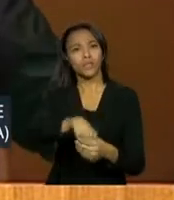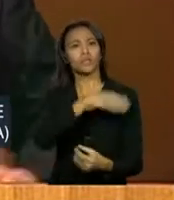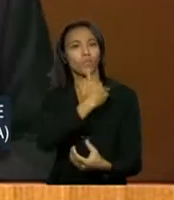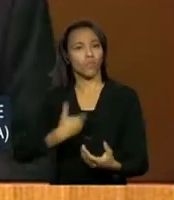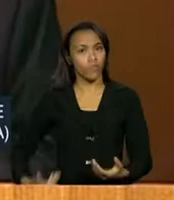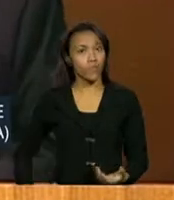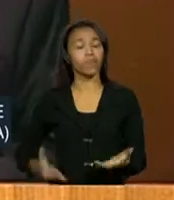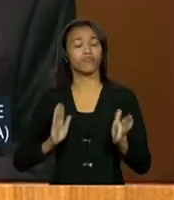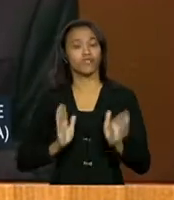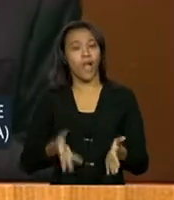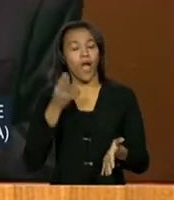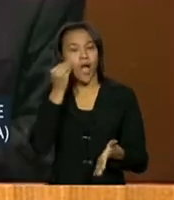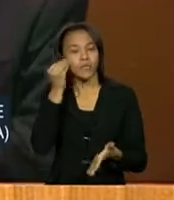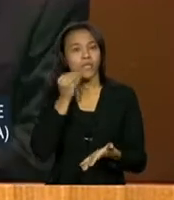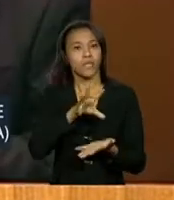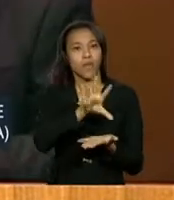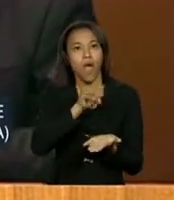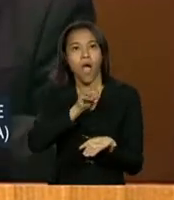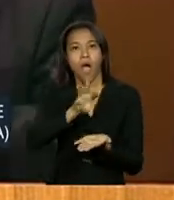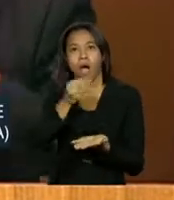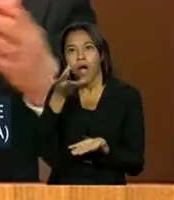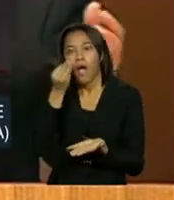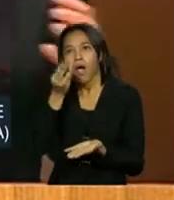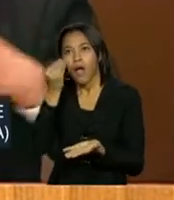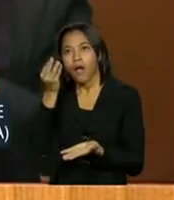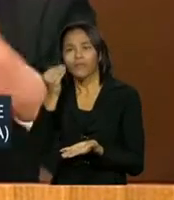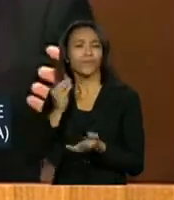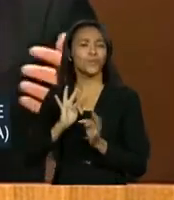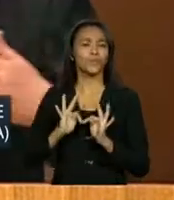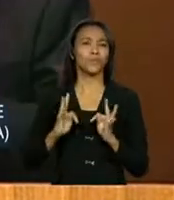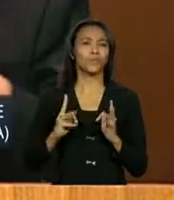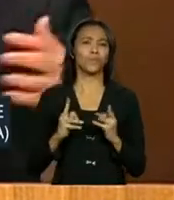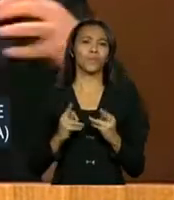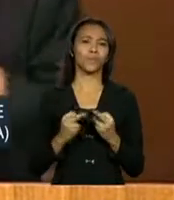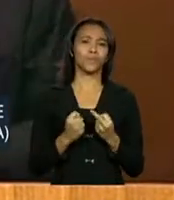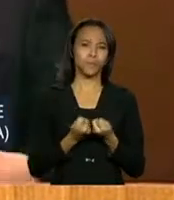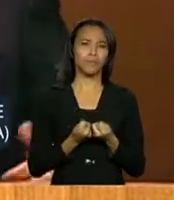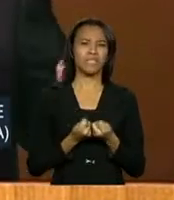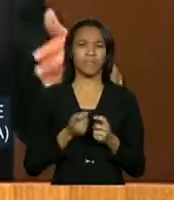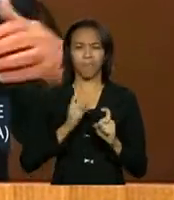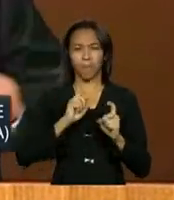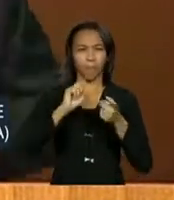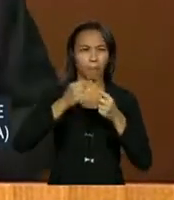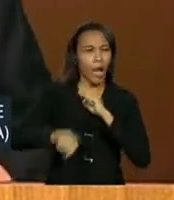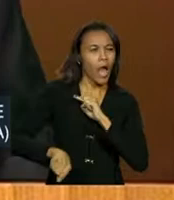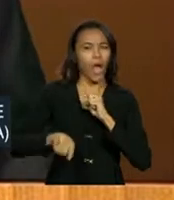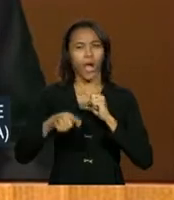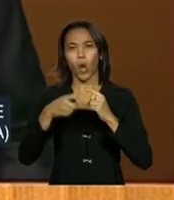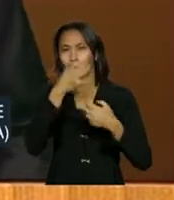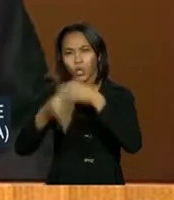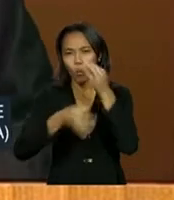estado que foram também divergentes e que